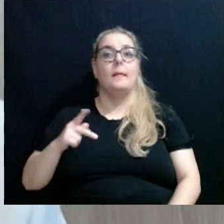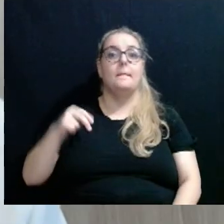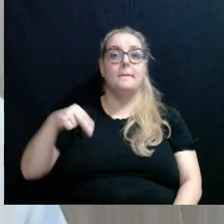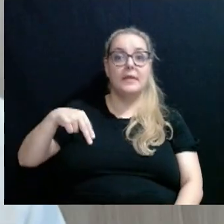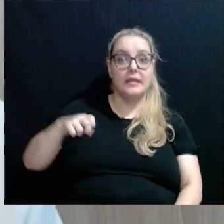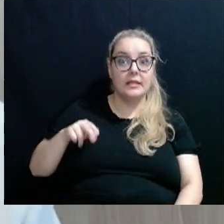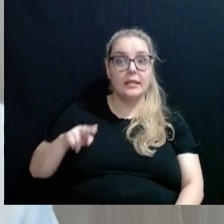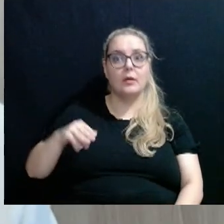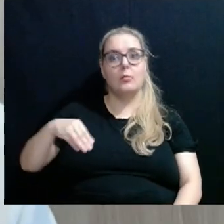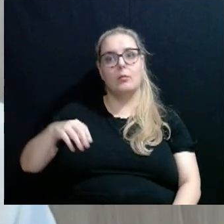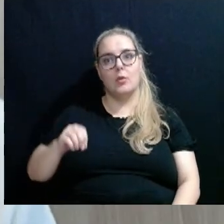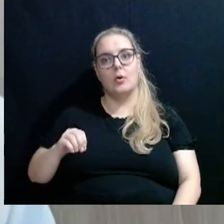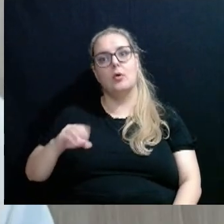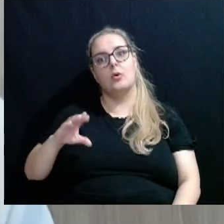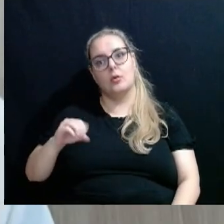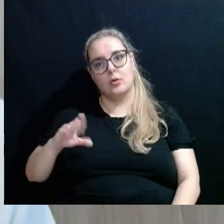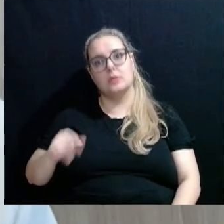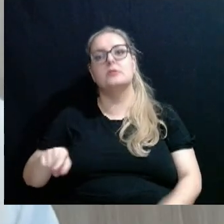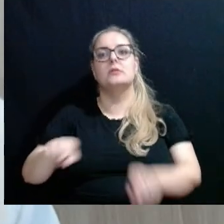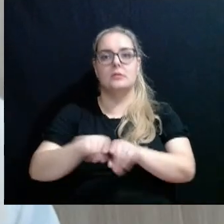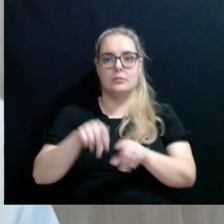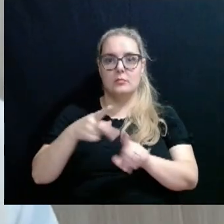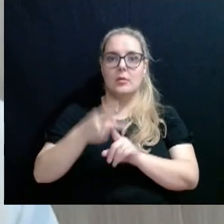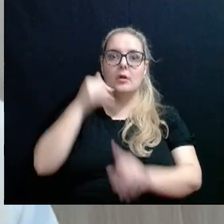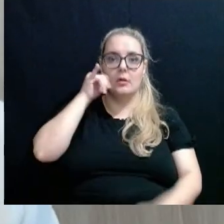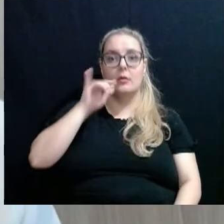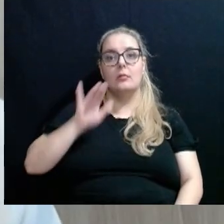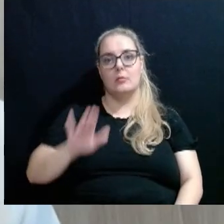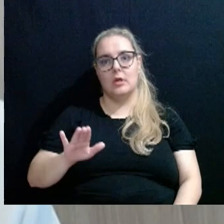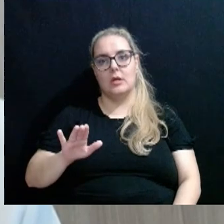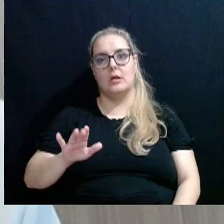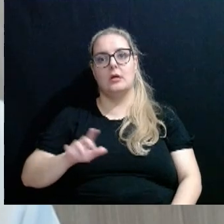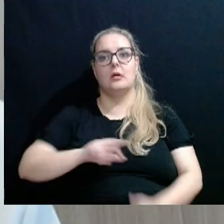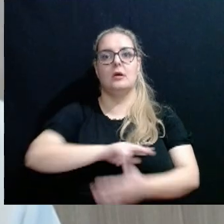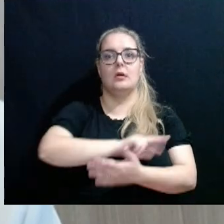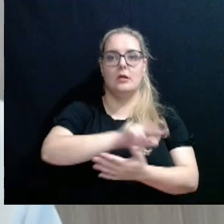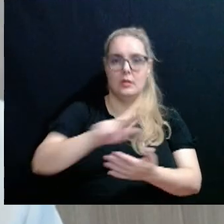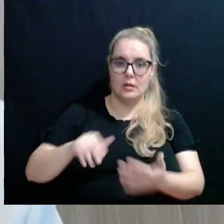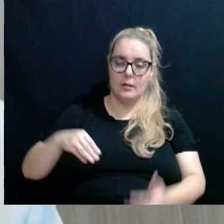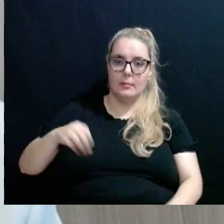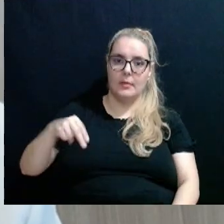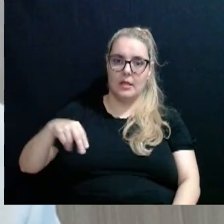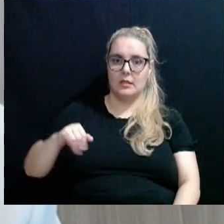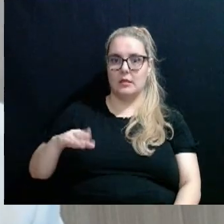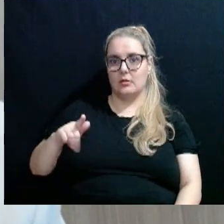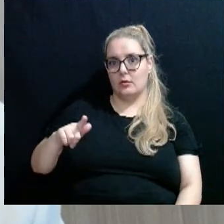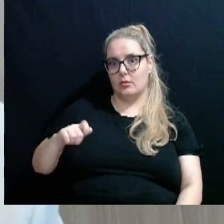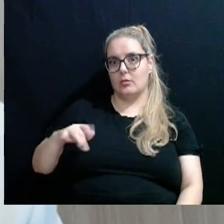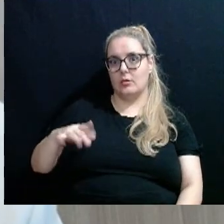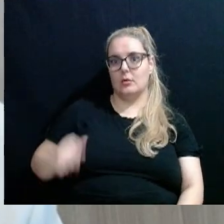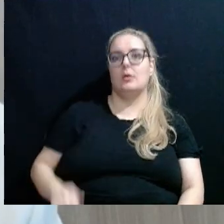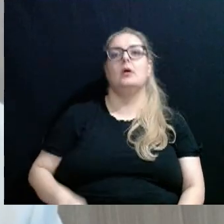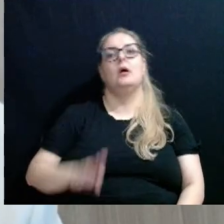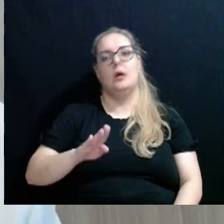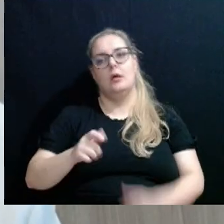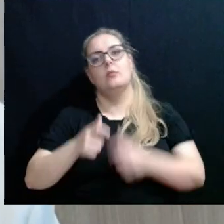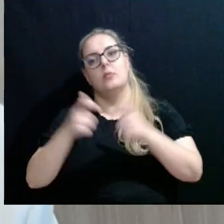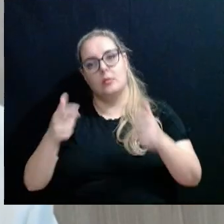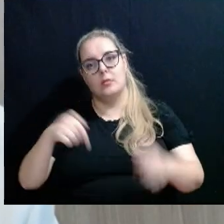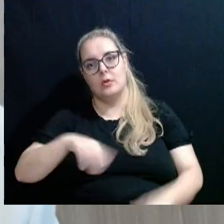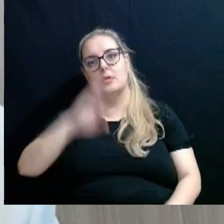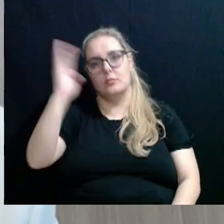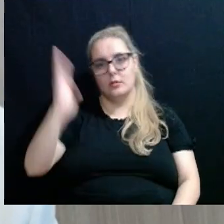prevalente é a pneumocócica, que também é prevenível por vacina. Mas entre as meningocócicas, a meningo B já é